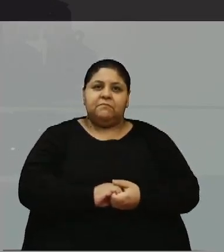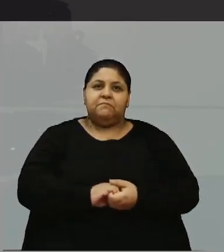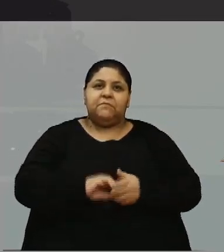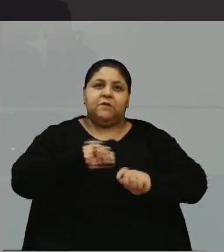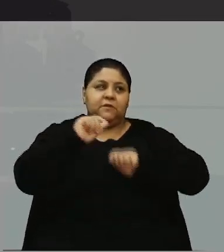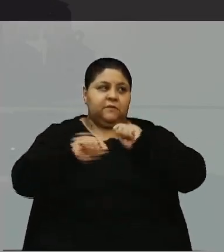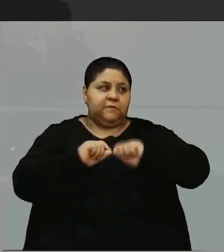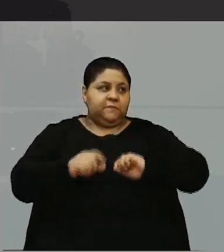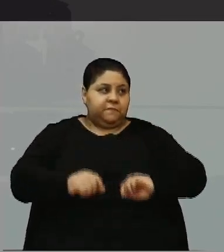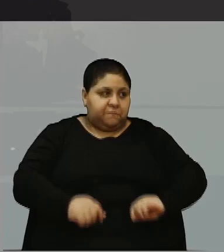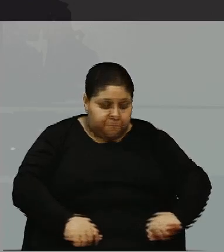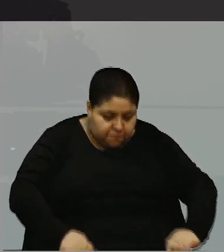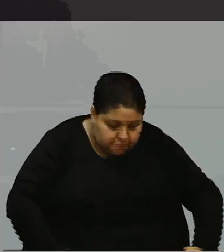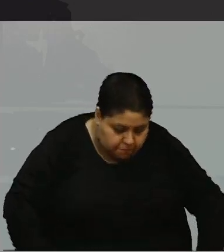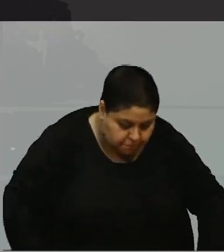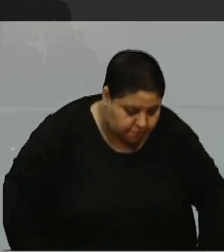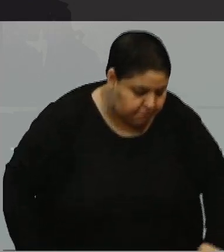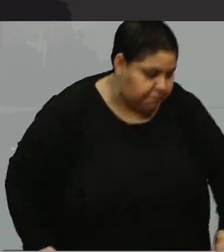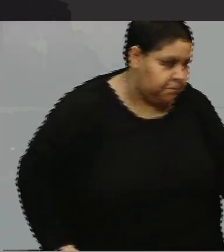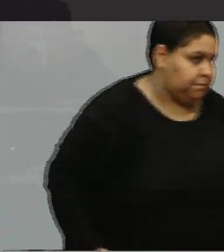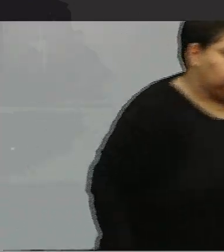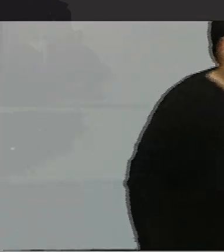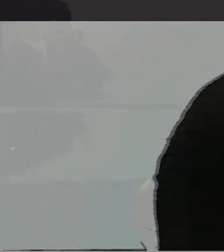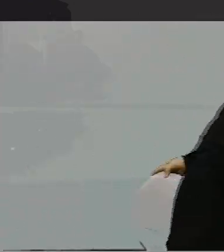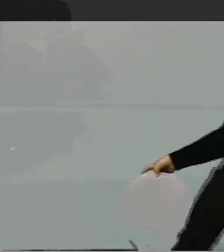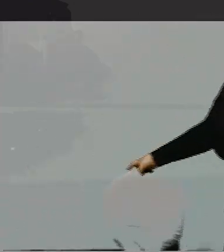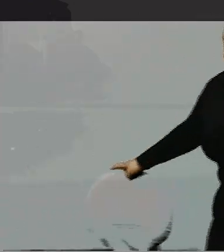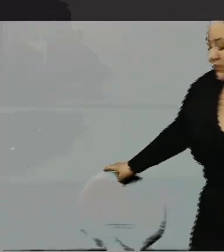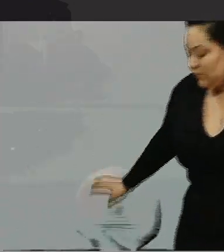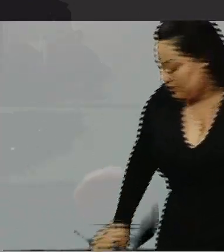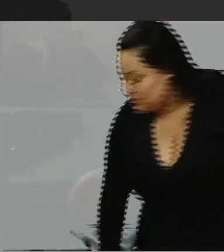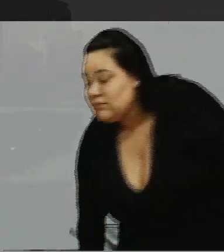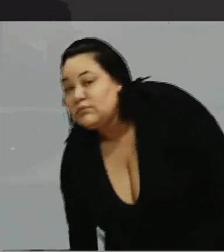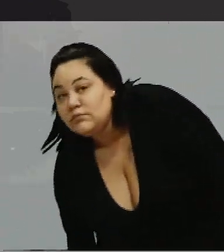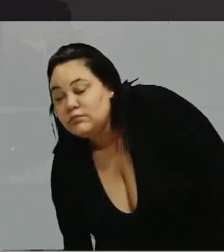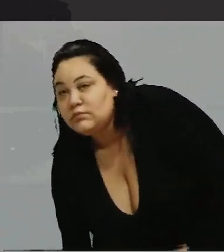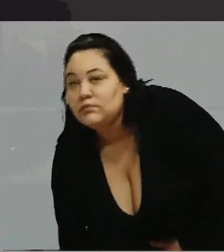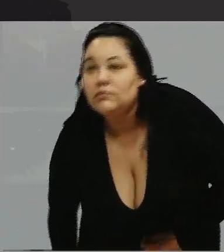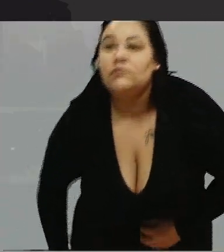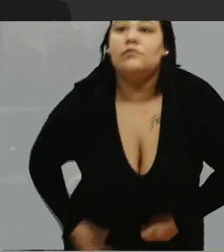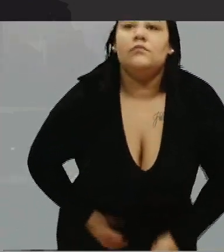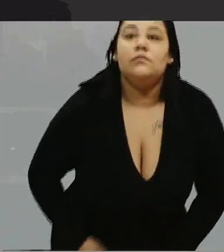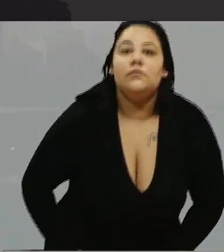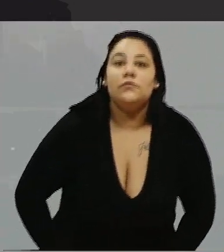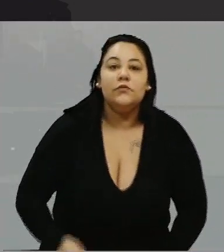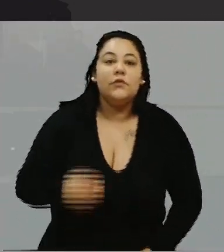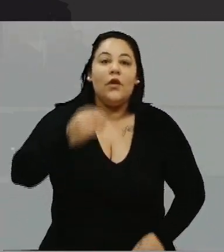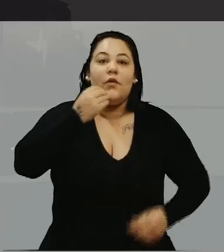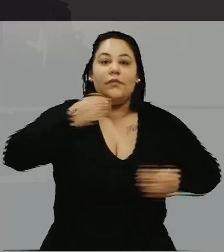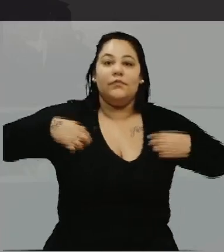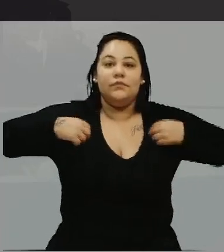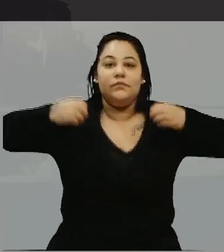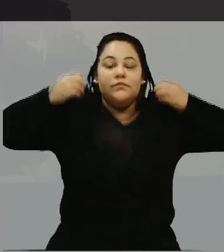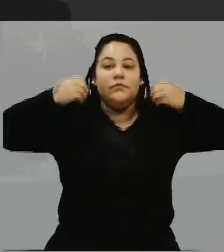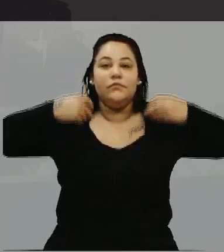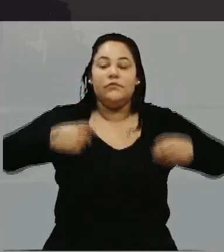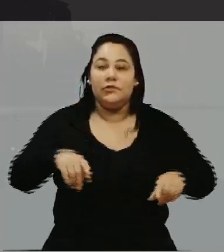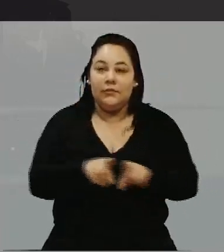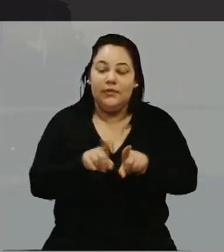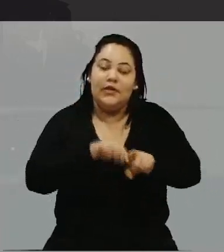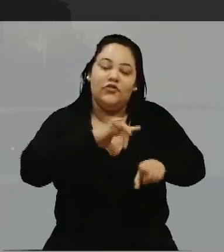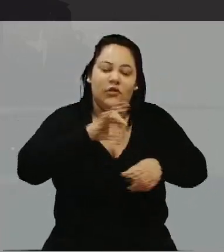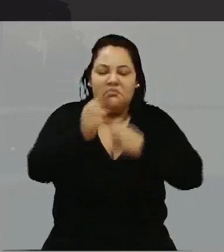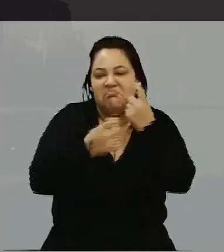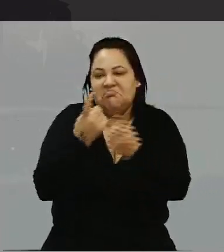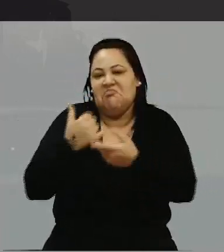aí para continuar trabalhando, claro que além da vontade, além da humanidade, da ajuda humanitária, a gente tem alguns apoios muito